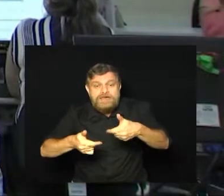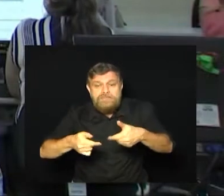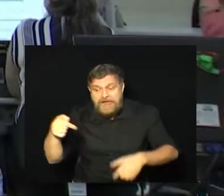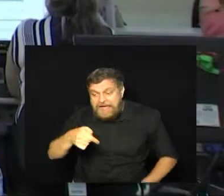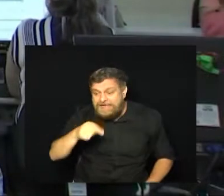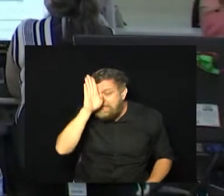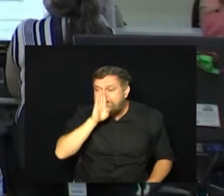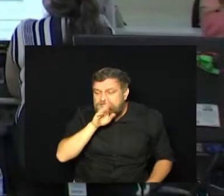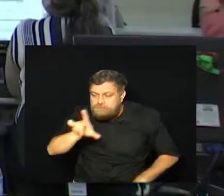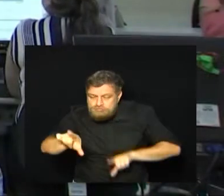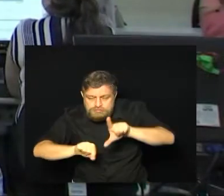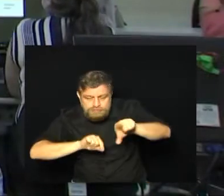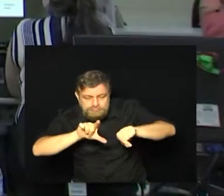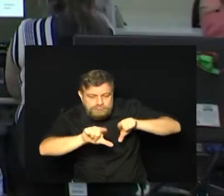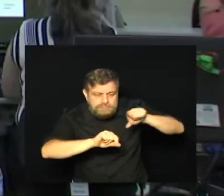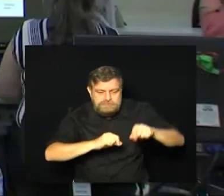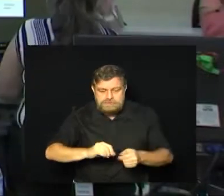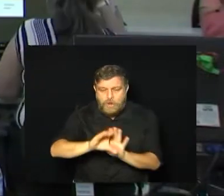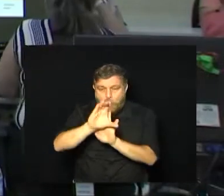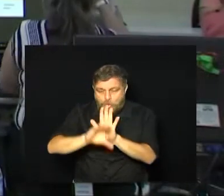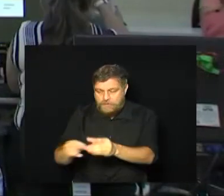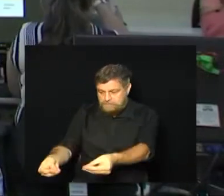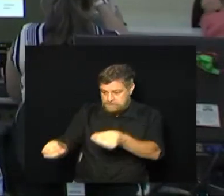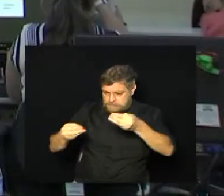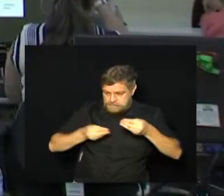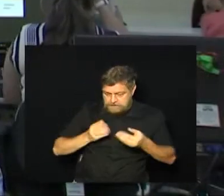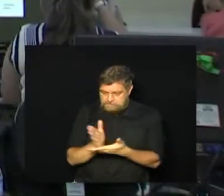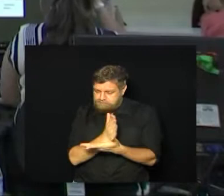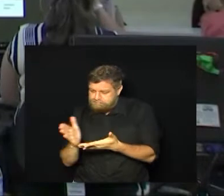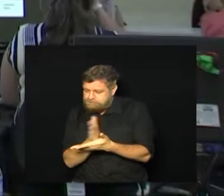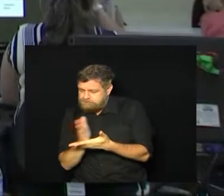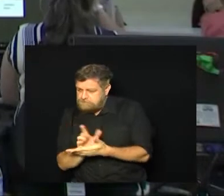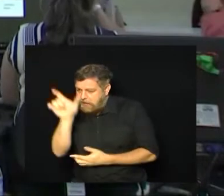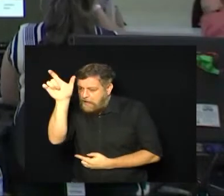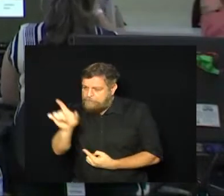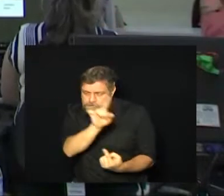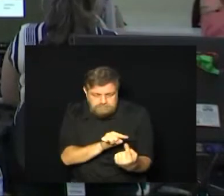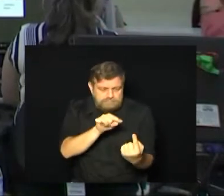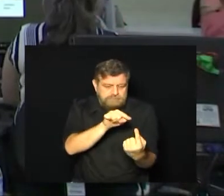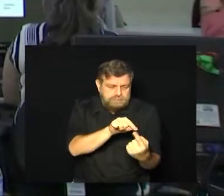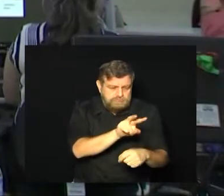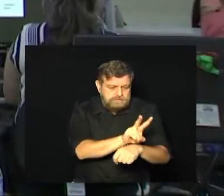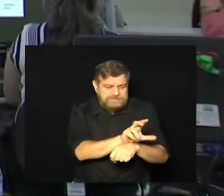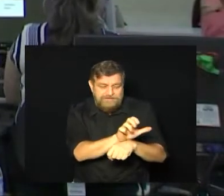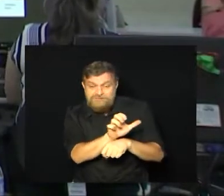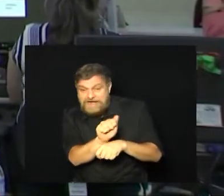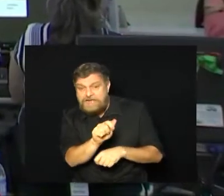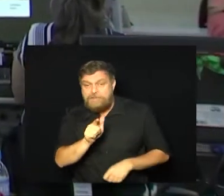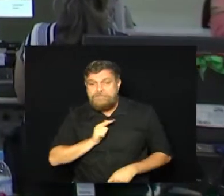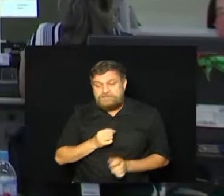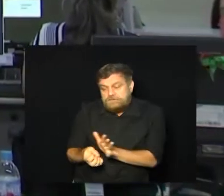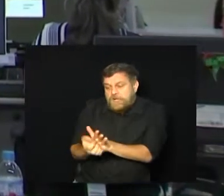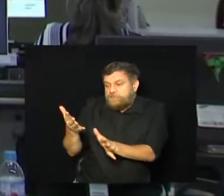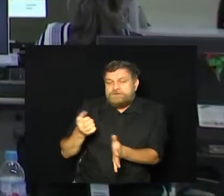gente seleciona, recebe os currículos, seleciona as pessoas para aquela vaga, mas muitas elas acabam não